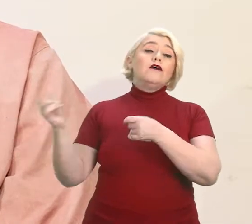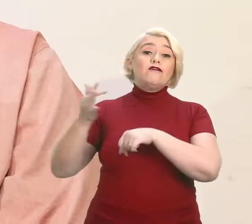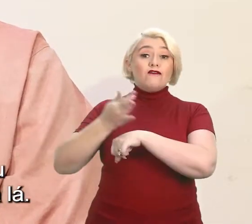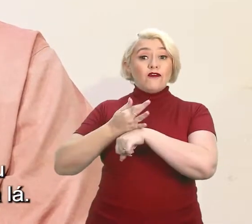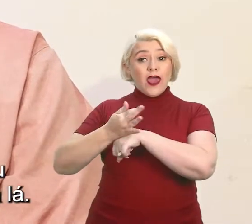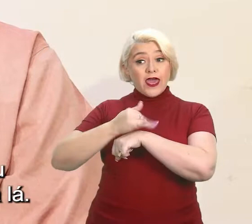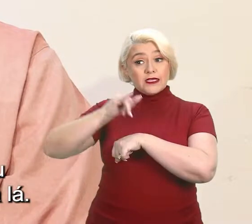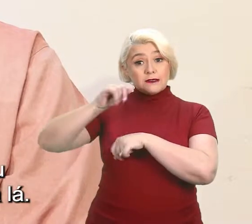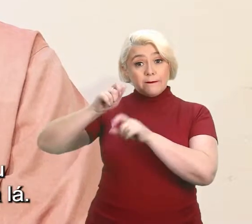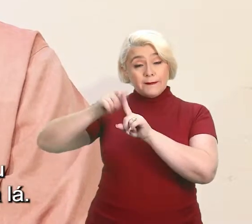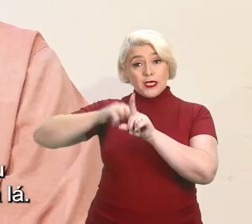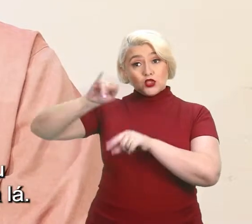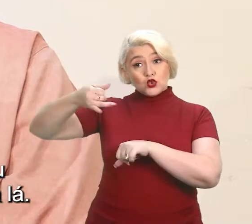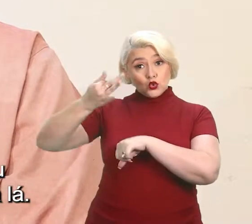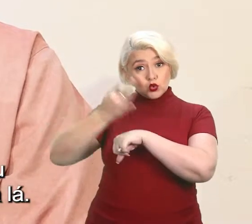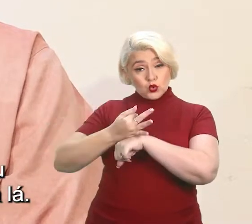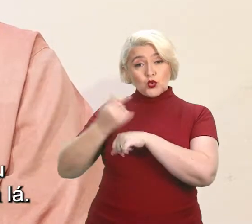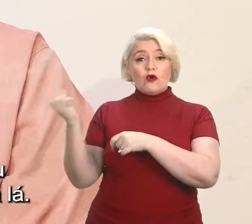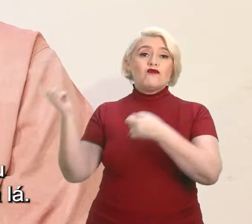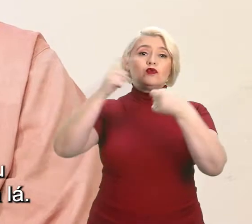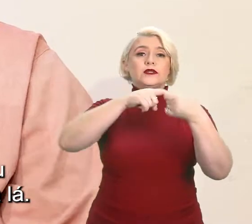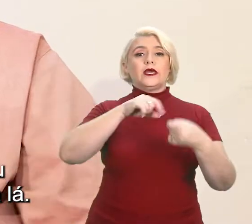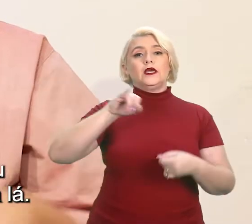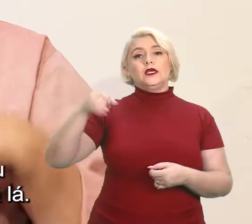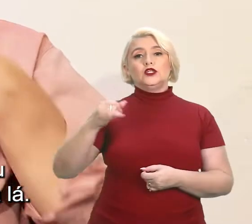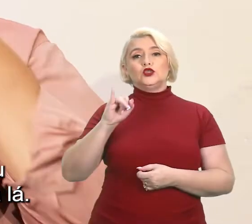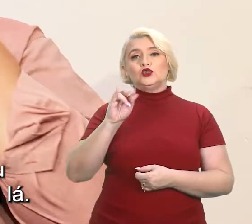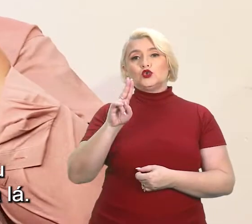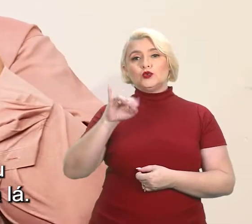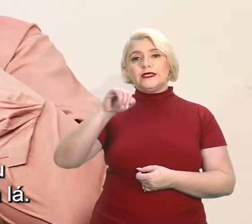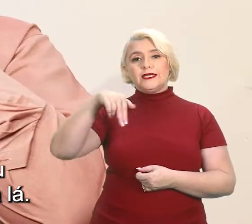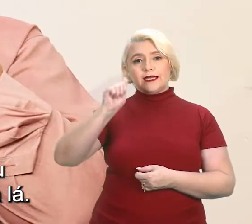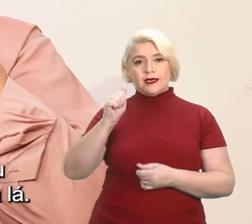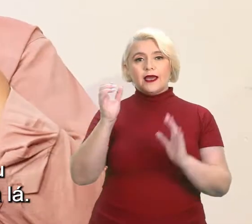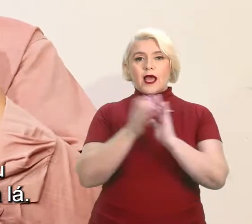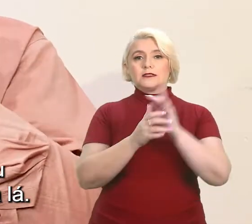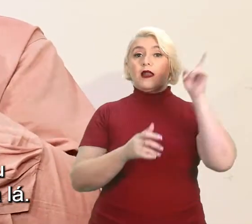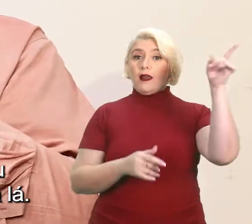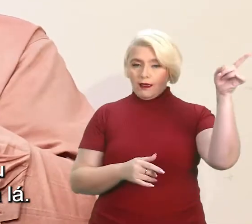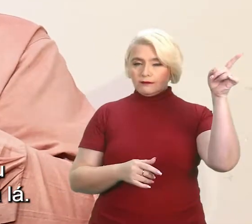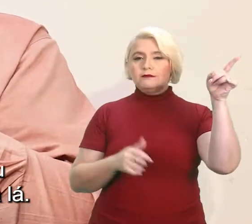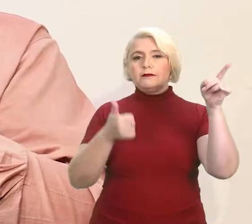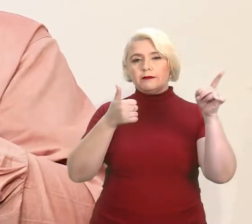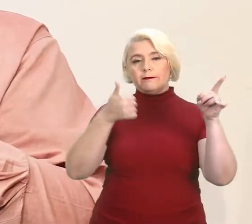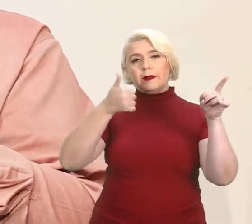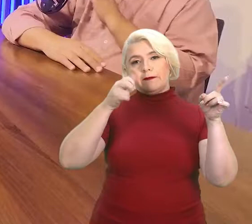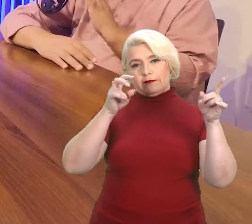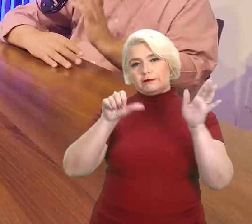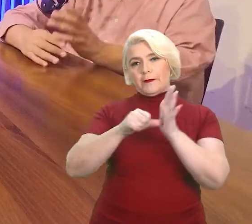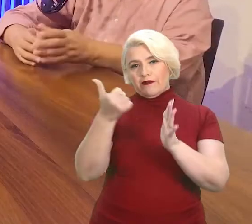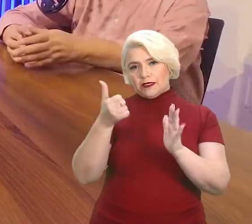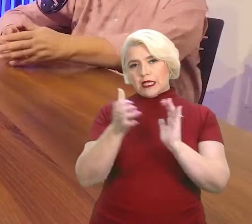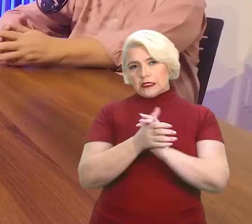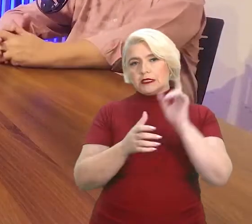casar. Né? E aí o meu primeiro casamento se deu lá em Juína, na igreja que eu frequentava lá. E se deu por conta desse